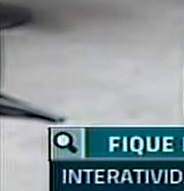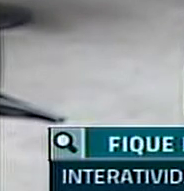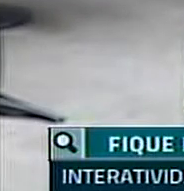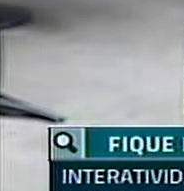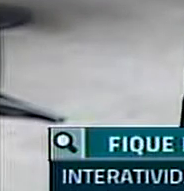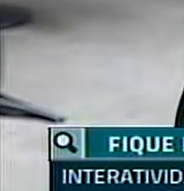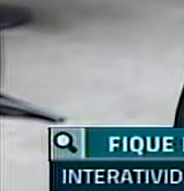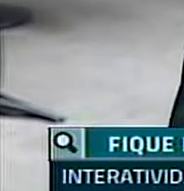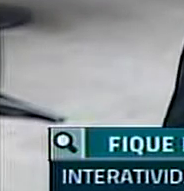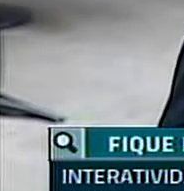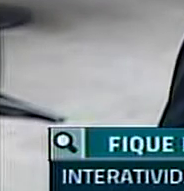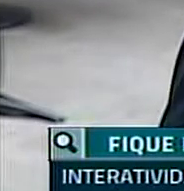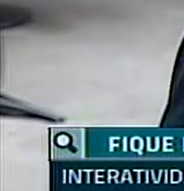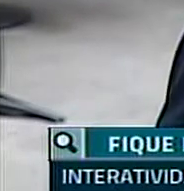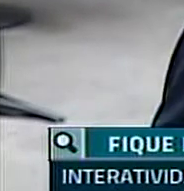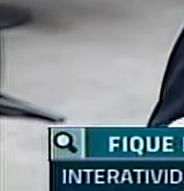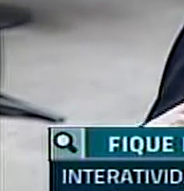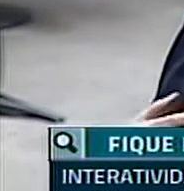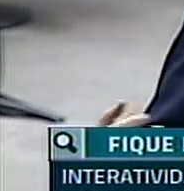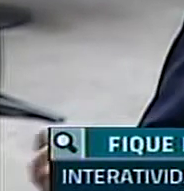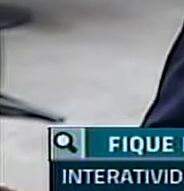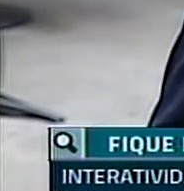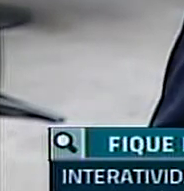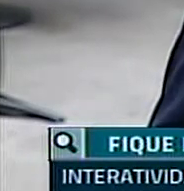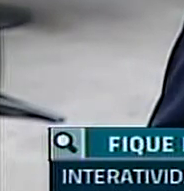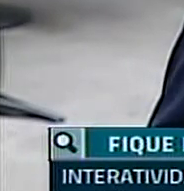a reforma política,